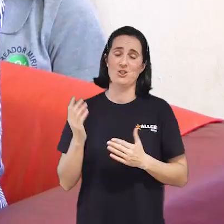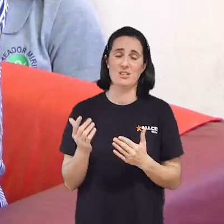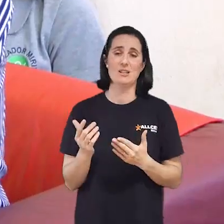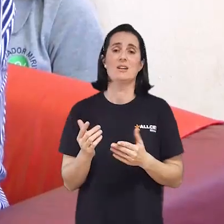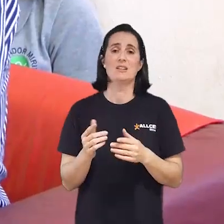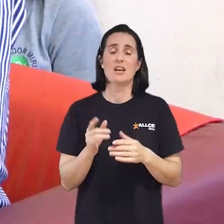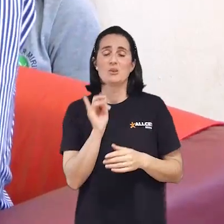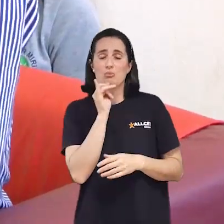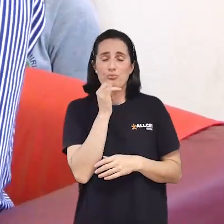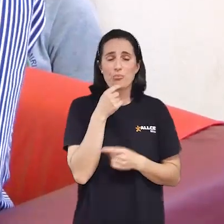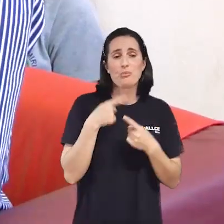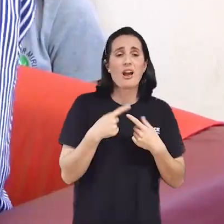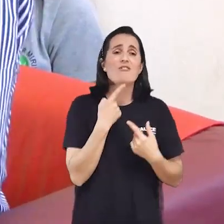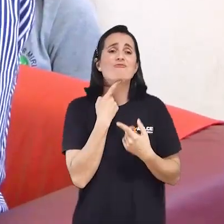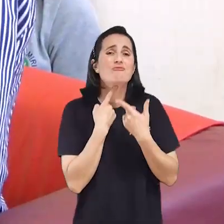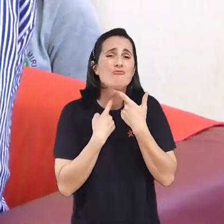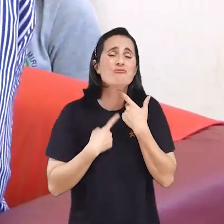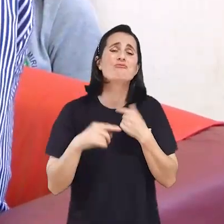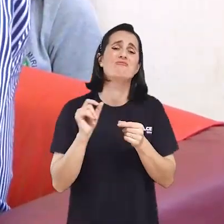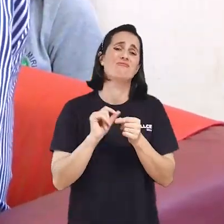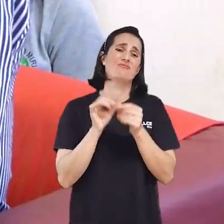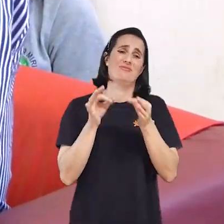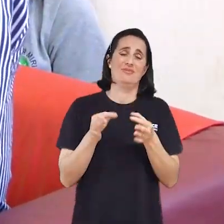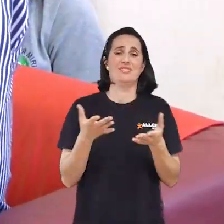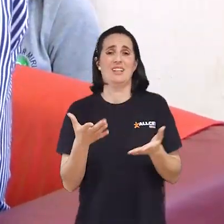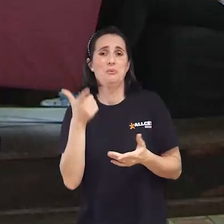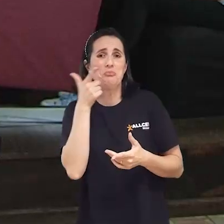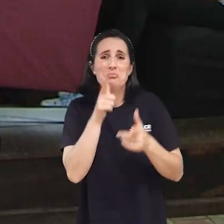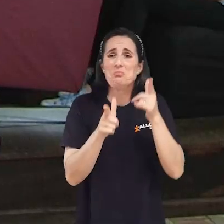vezes, porque nem sempre nós conseguimos fazer.